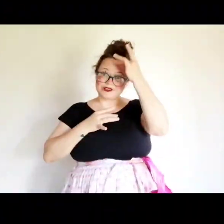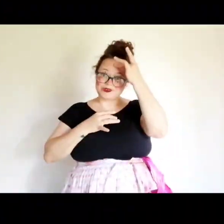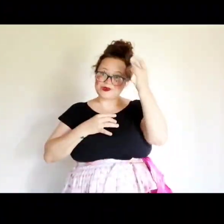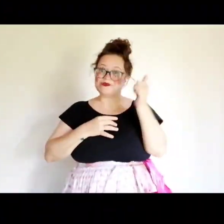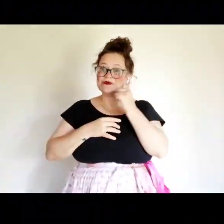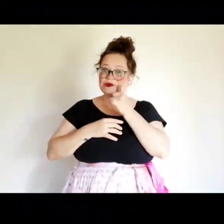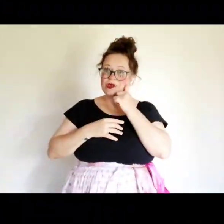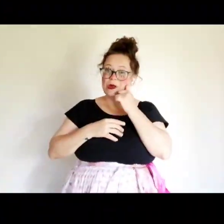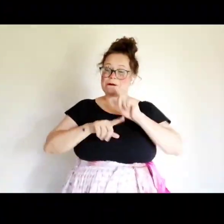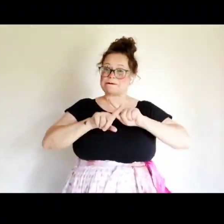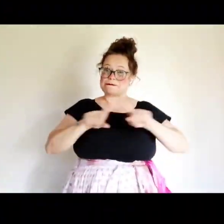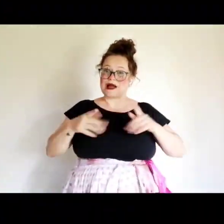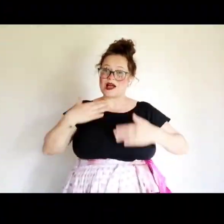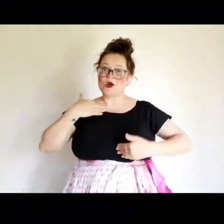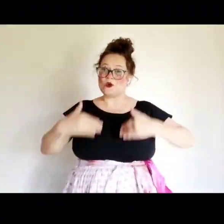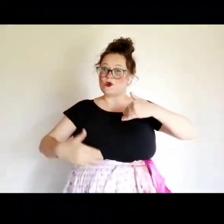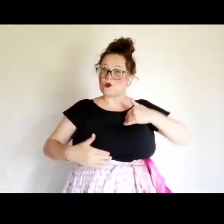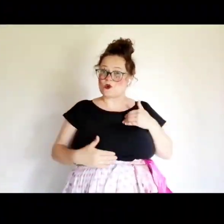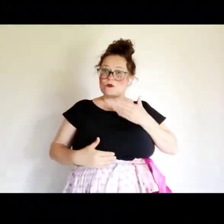corpo masculino.